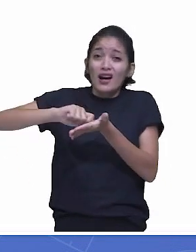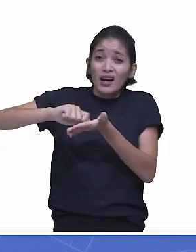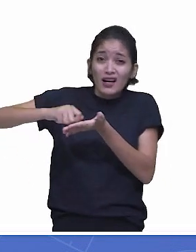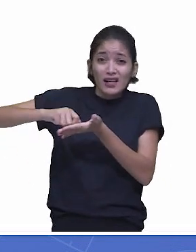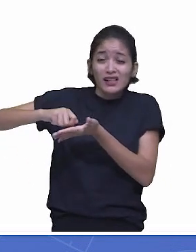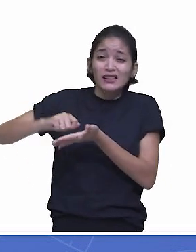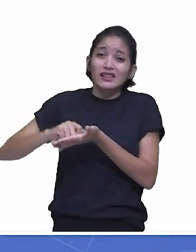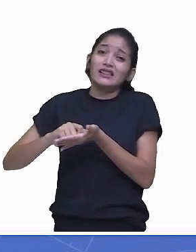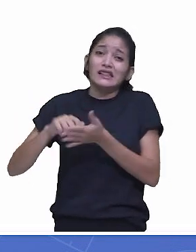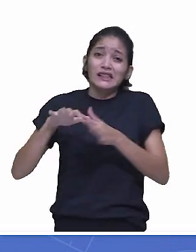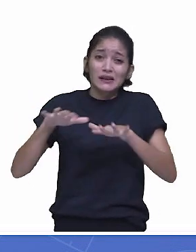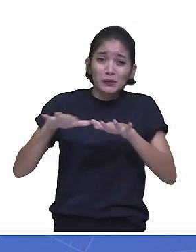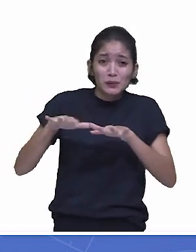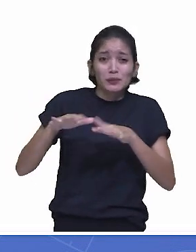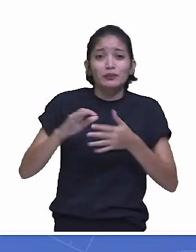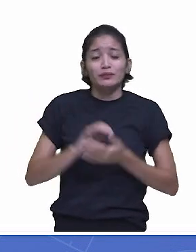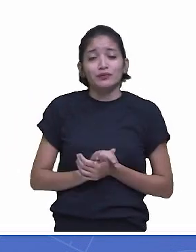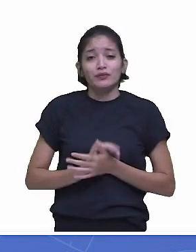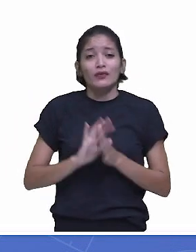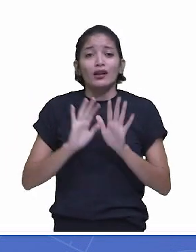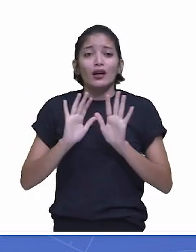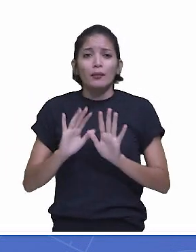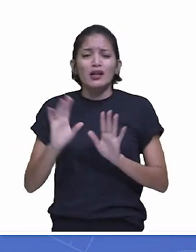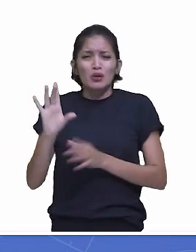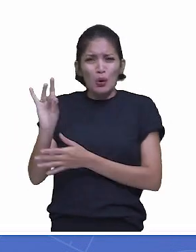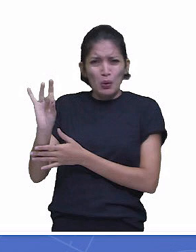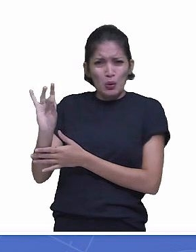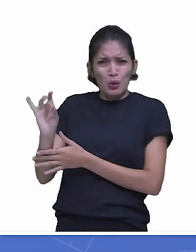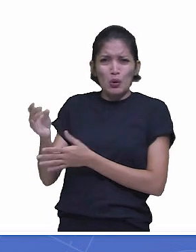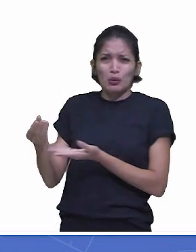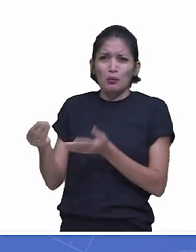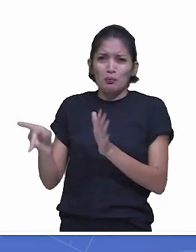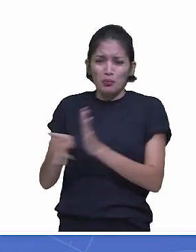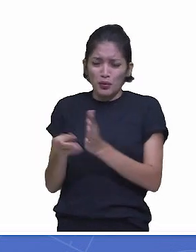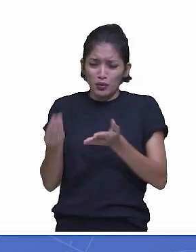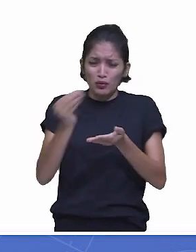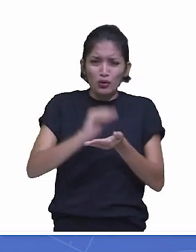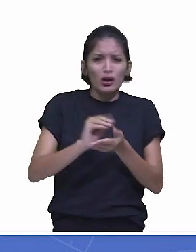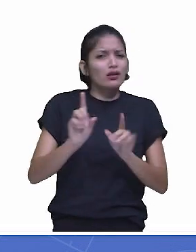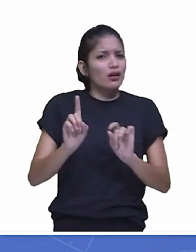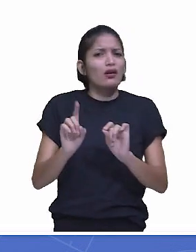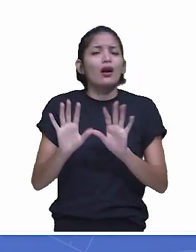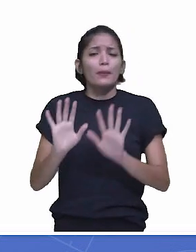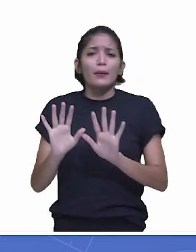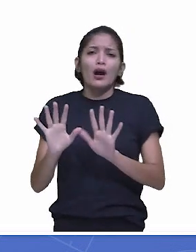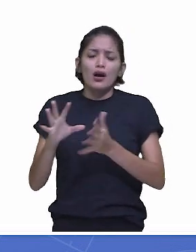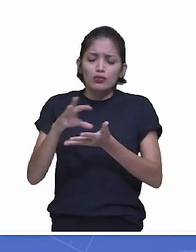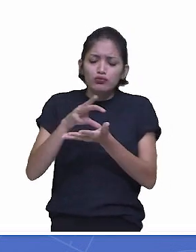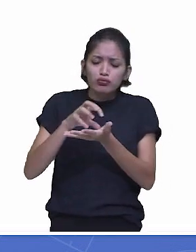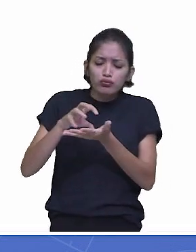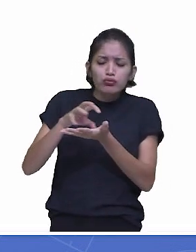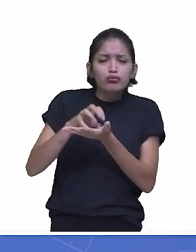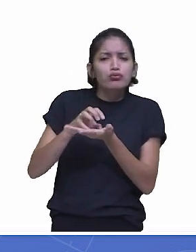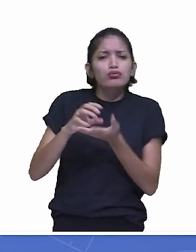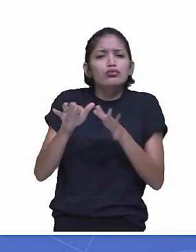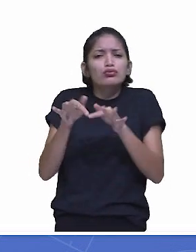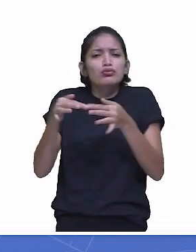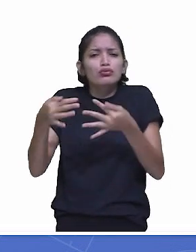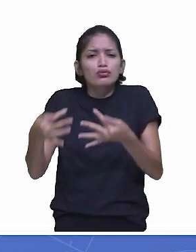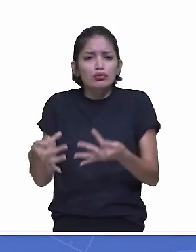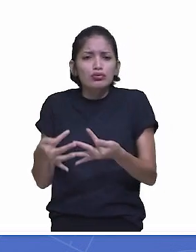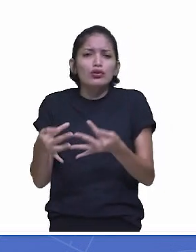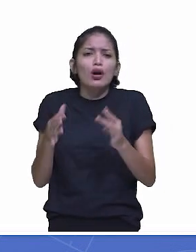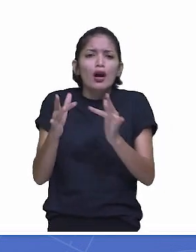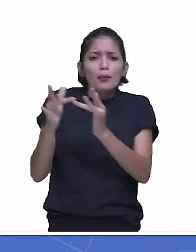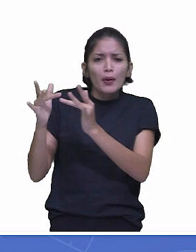pálpebra. Não a cola isenta, neutra, mas a espuma, a gentileza, a gripe, o